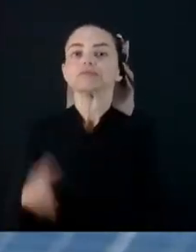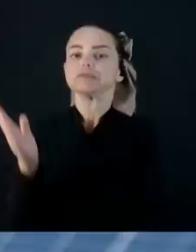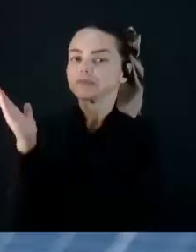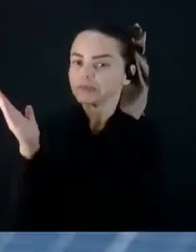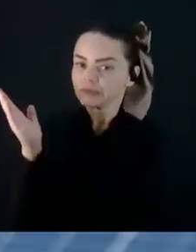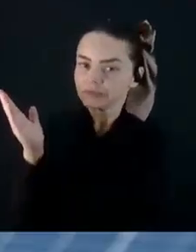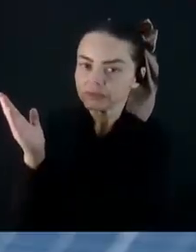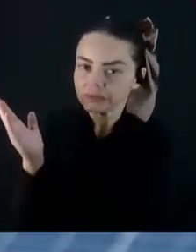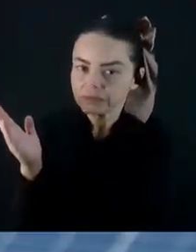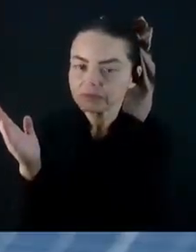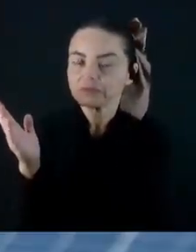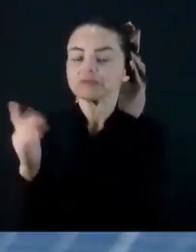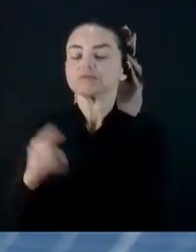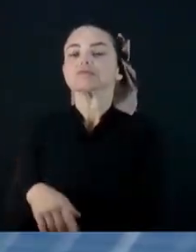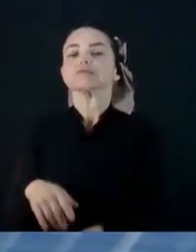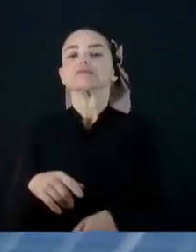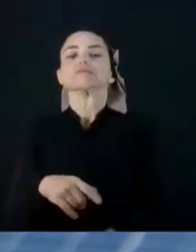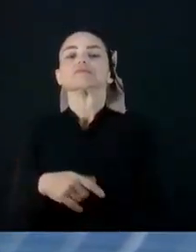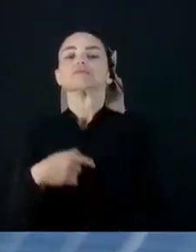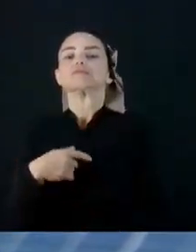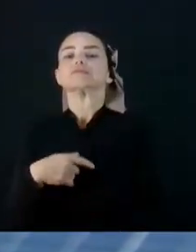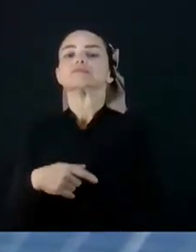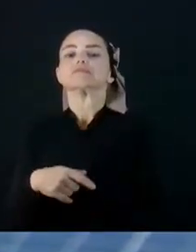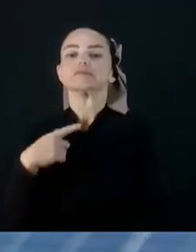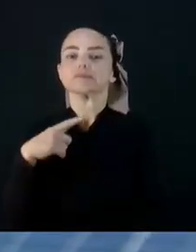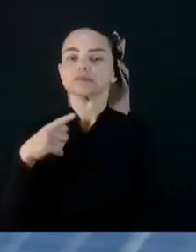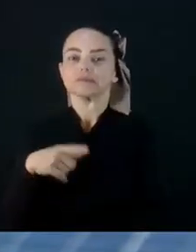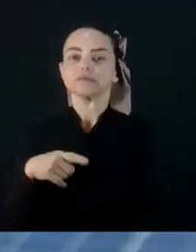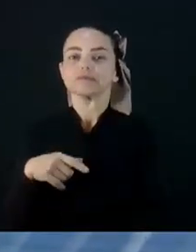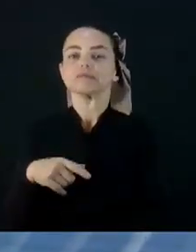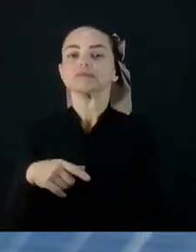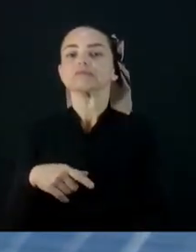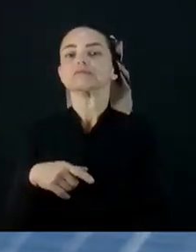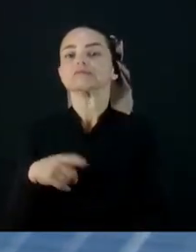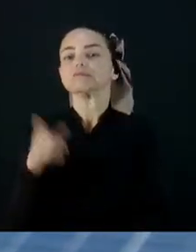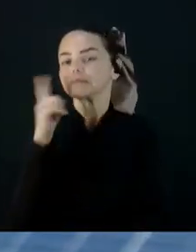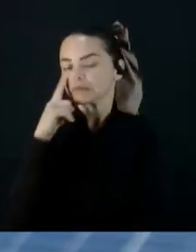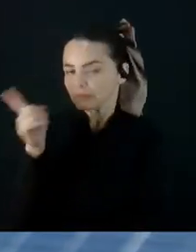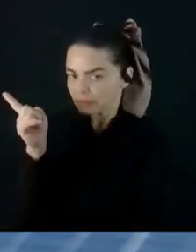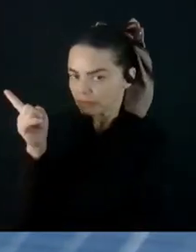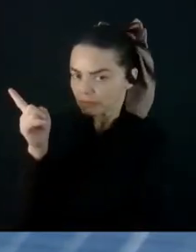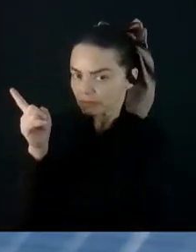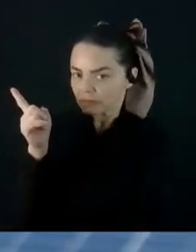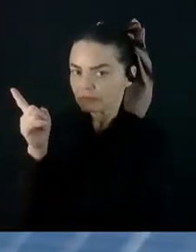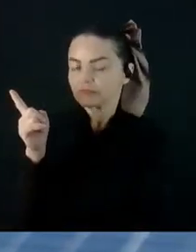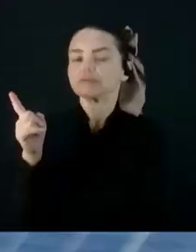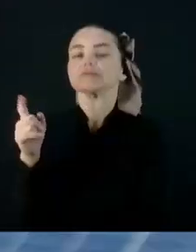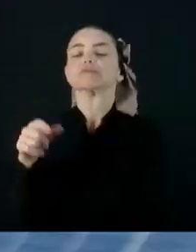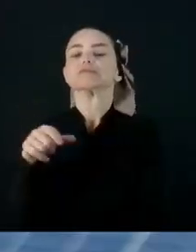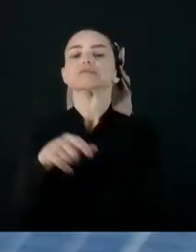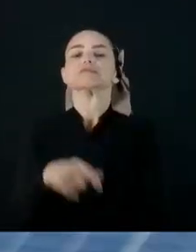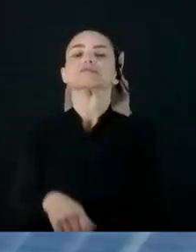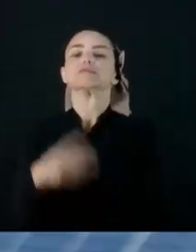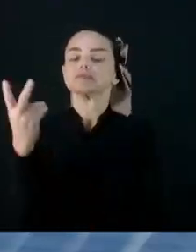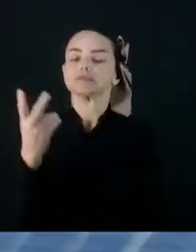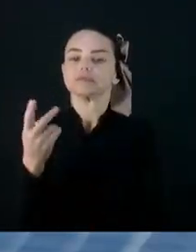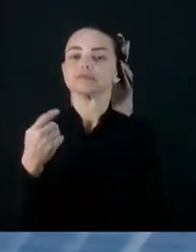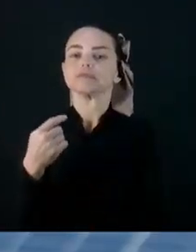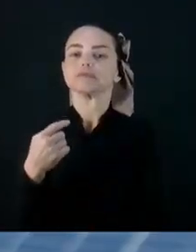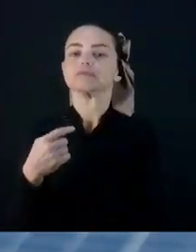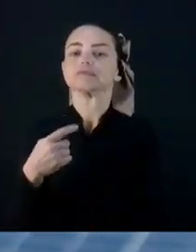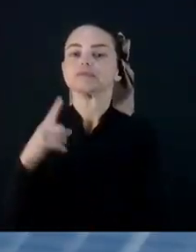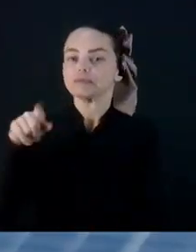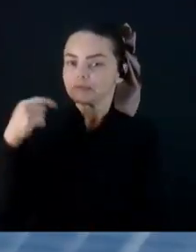passar o cordão. E nós fazemos a marcação dos dois lados, tá? Que é para ficar bem certinho, lá na frente da